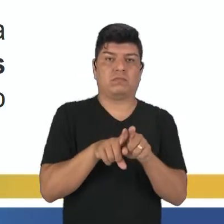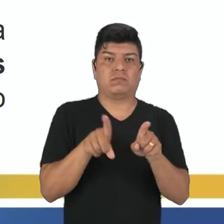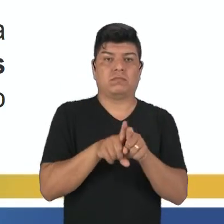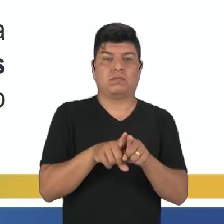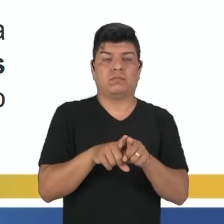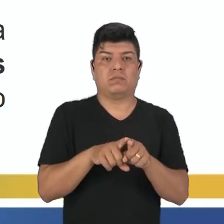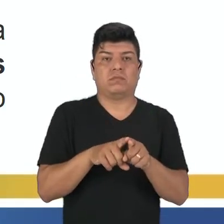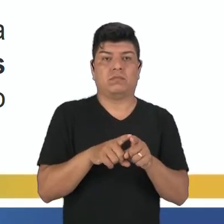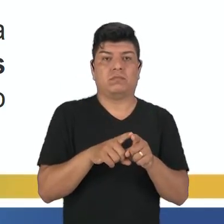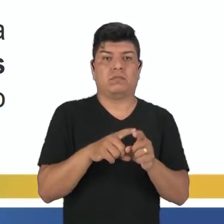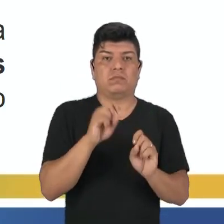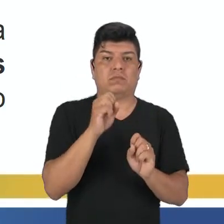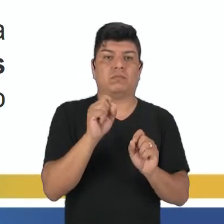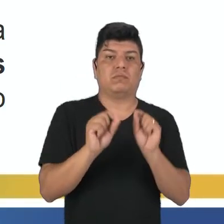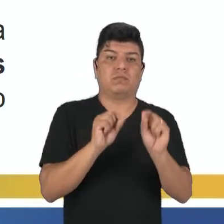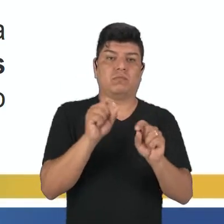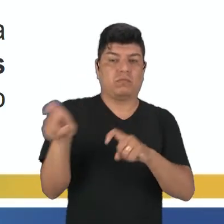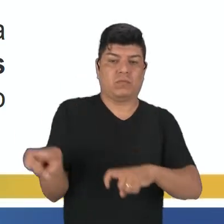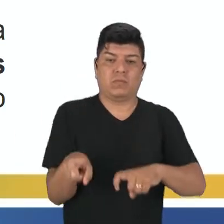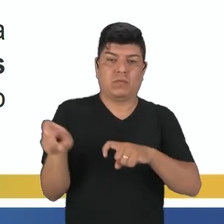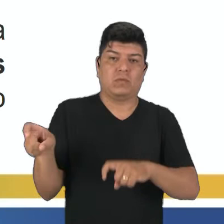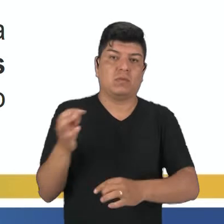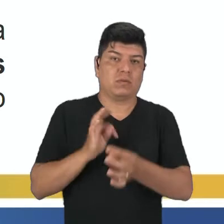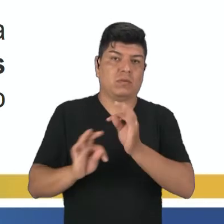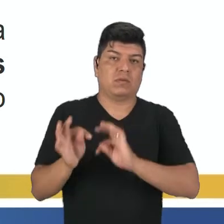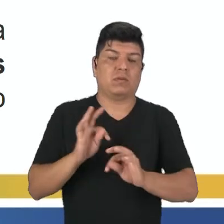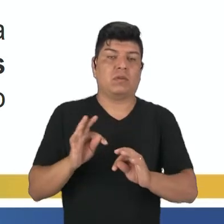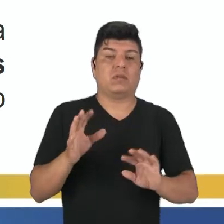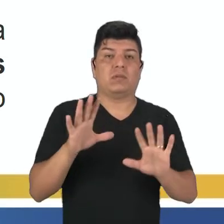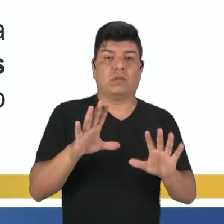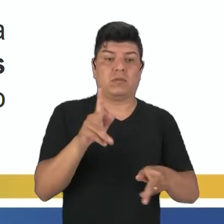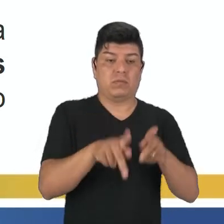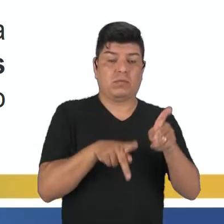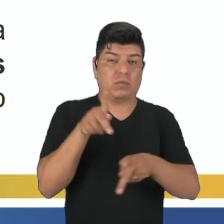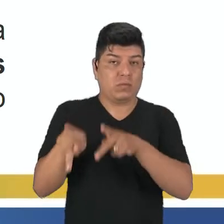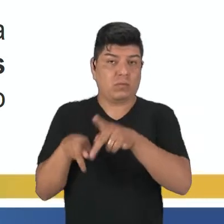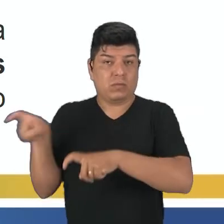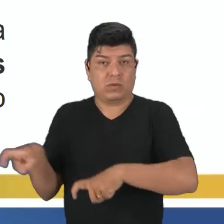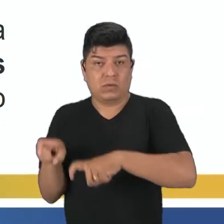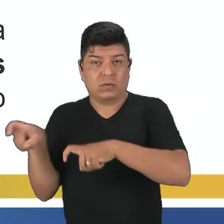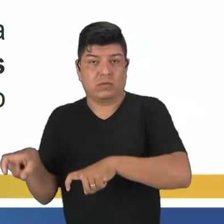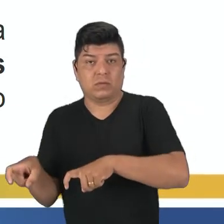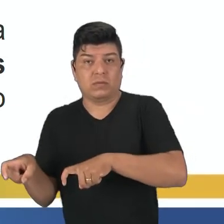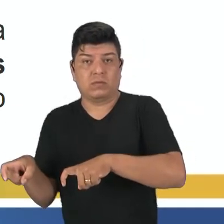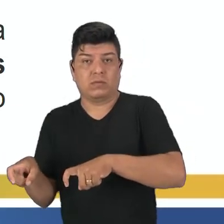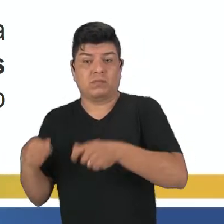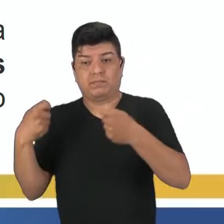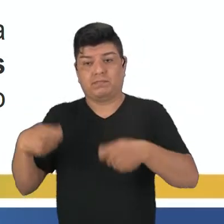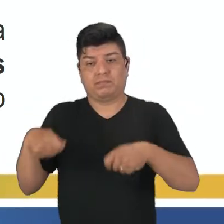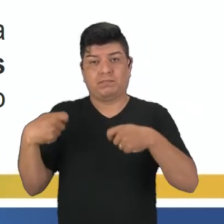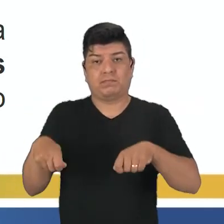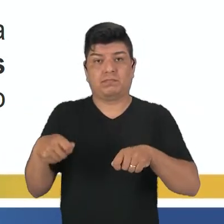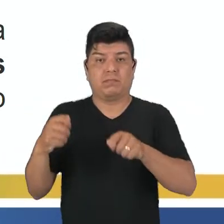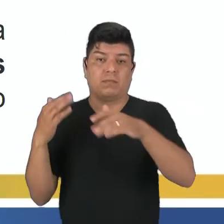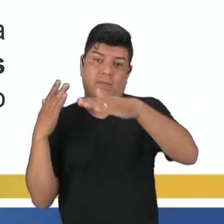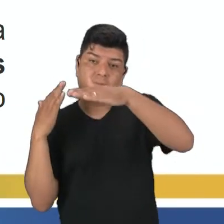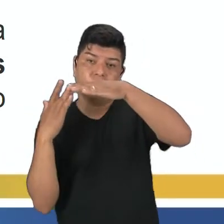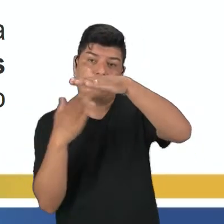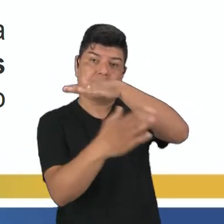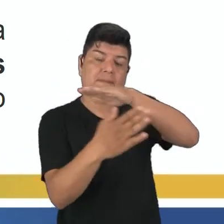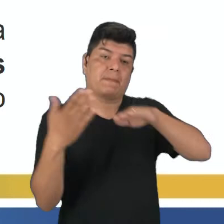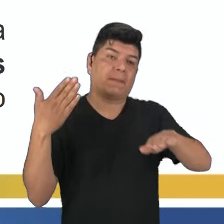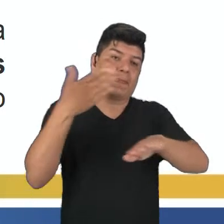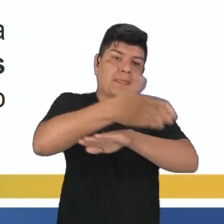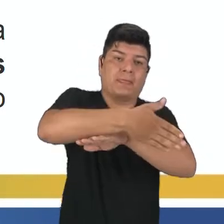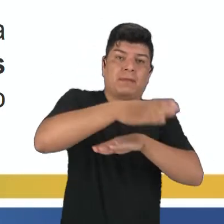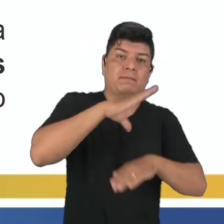a mecanização do campo. Boa parte da população rural foi obrigada a migrar para as